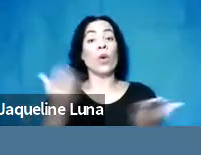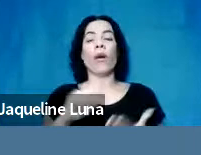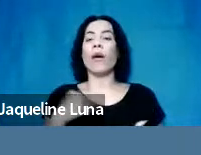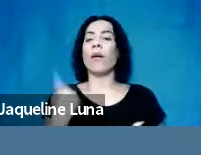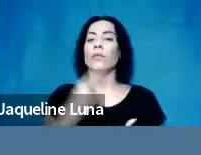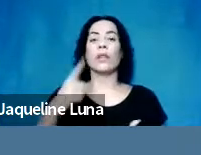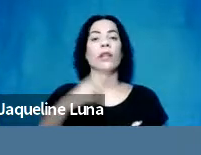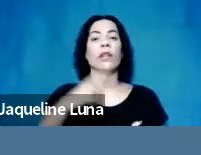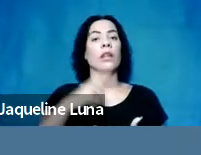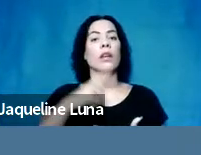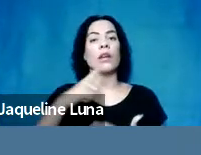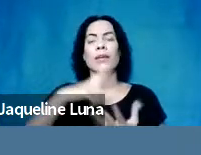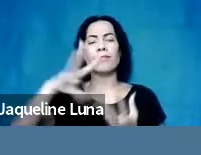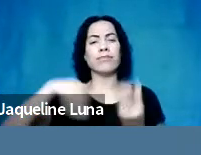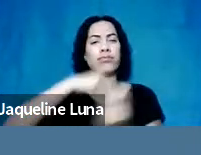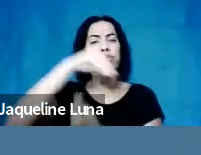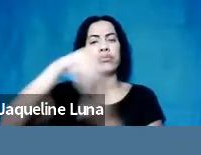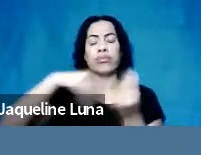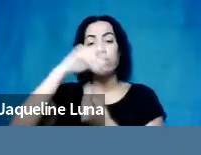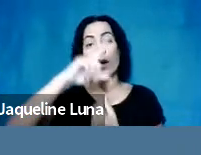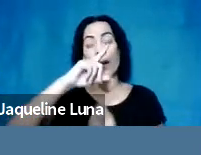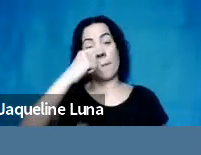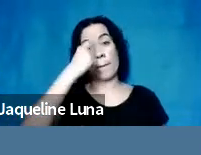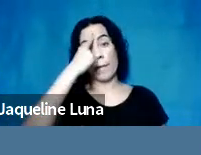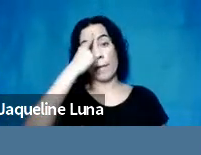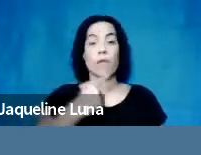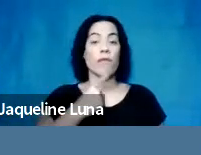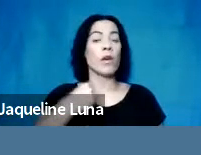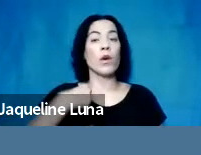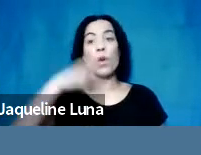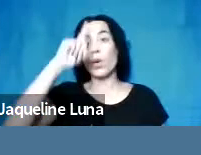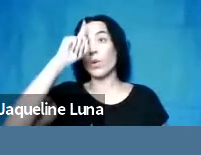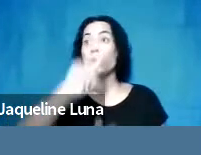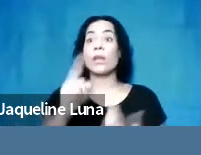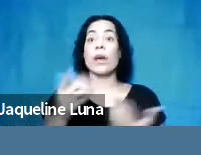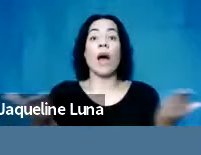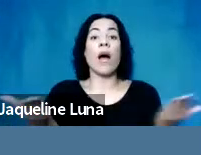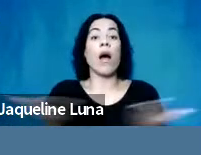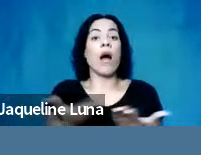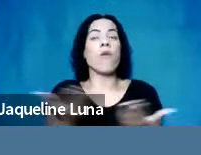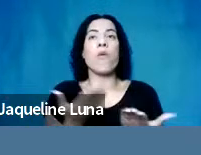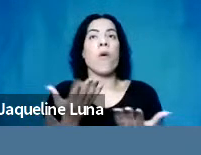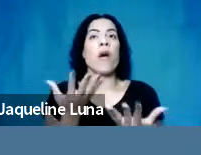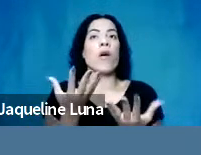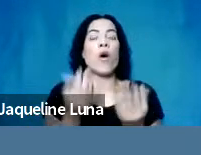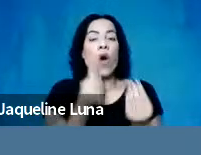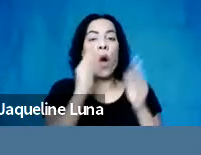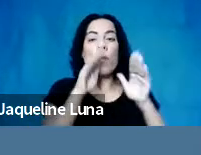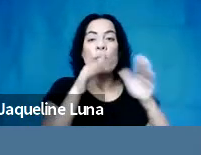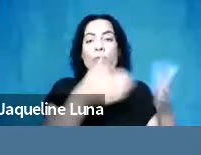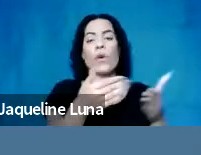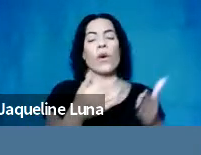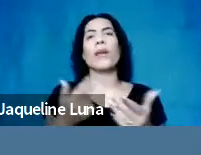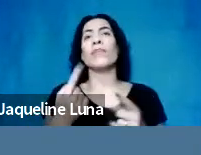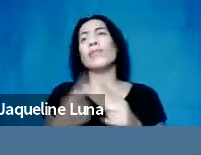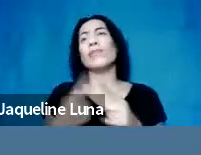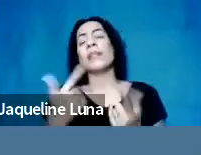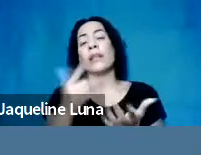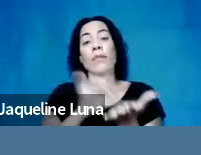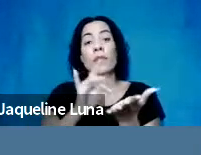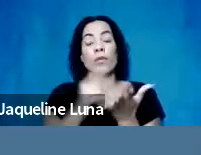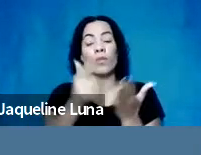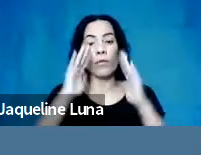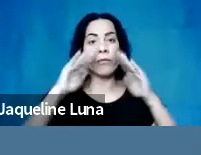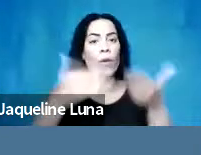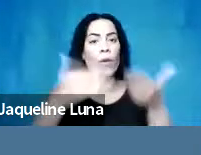tem uma miríade de perfis que eu não saberia aqui agora focar. Não existe um foco, né? Tem pessoas de